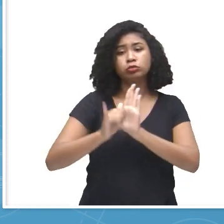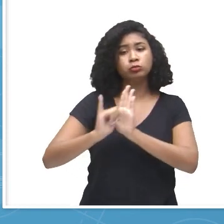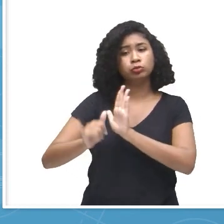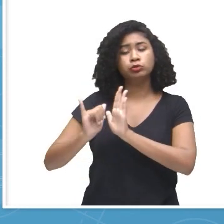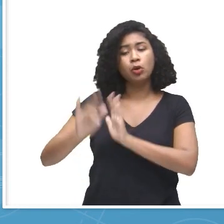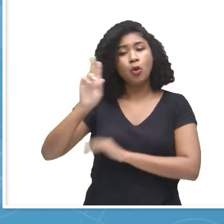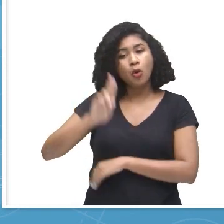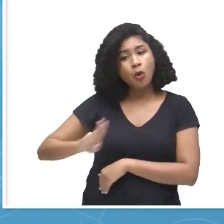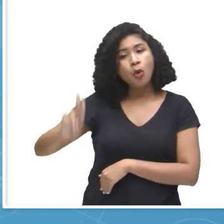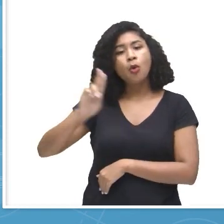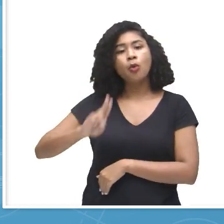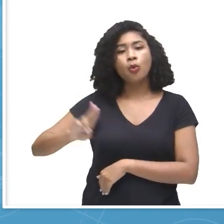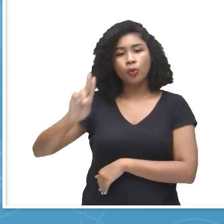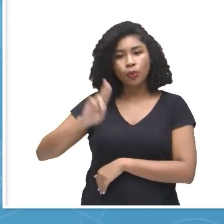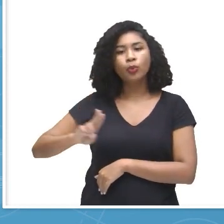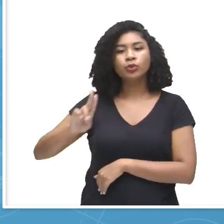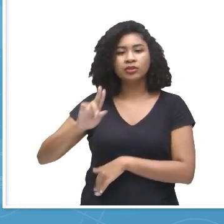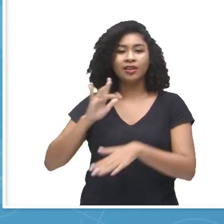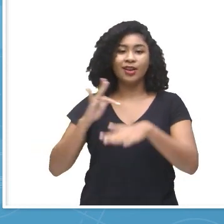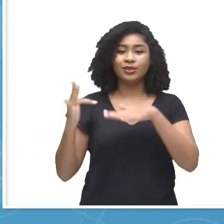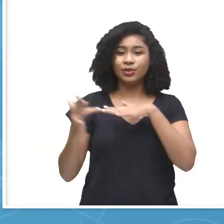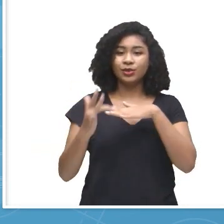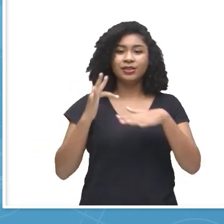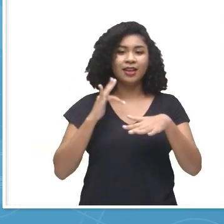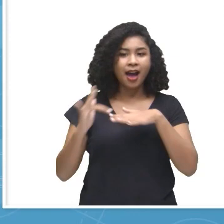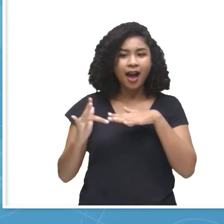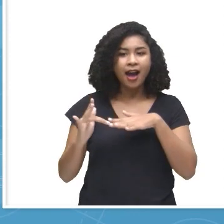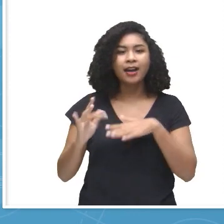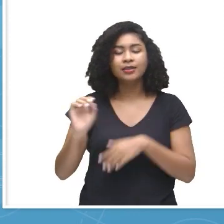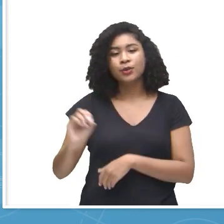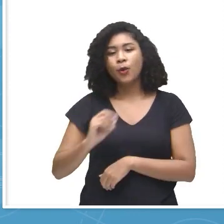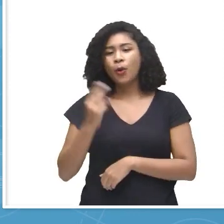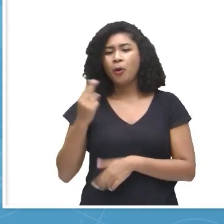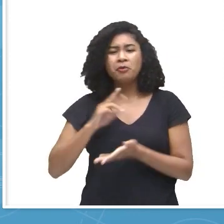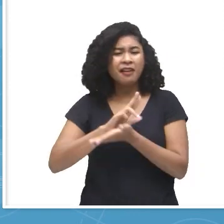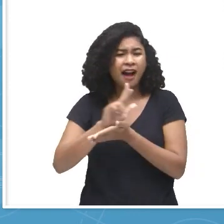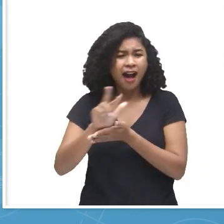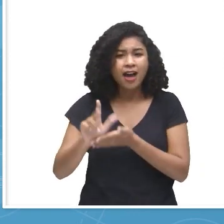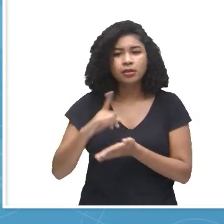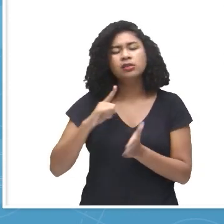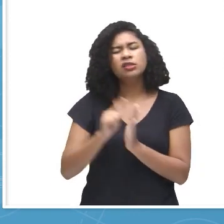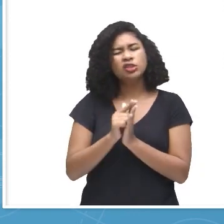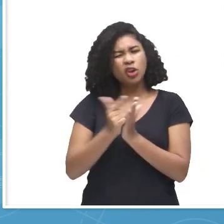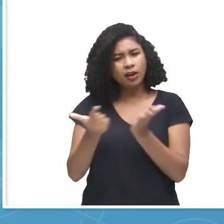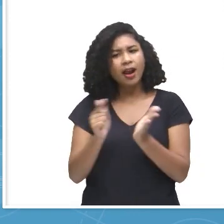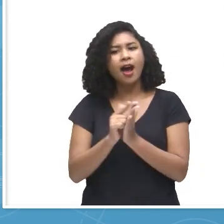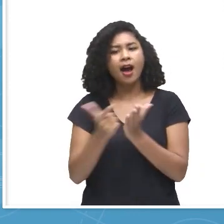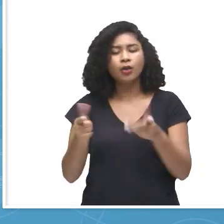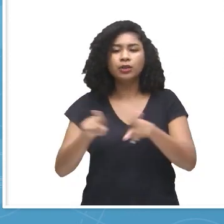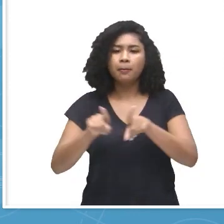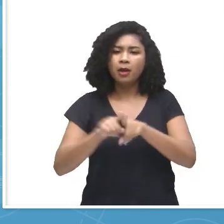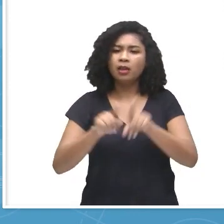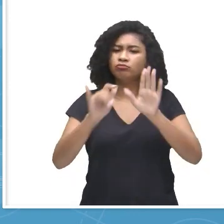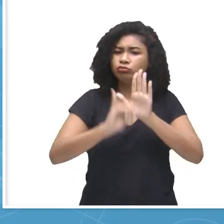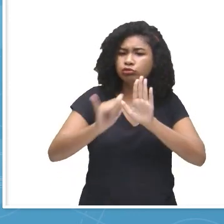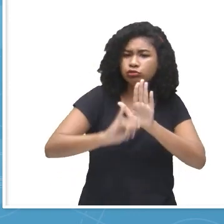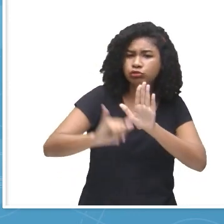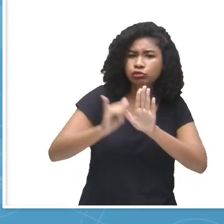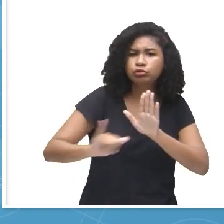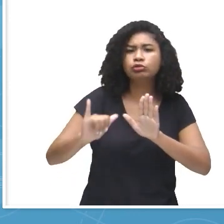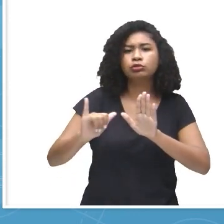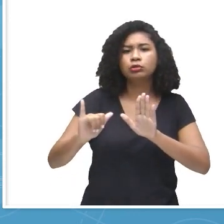mídias populares para divulgar. Olha só, a gente tem o jornal. Hoje a gente não tem muito jornal impresso, mas nós ainda